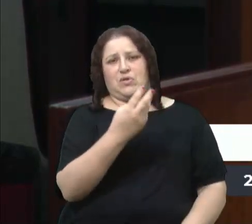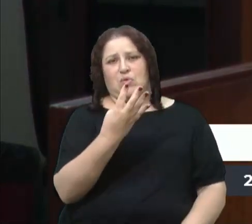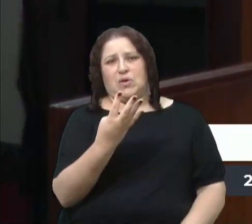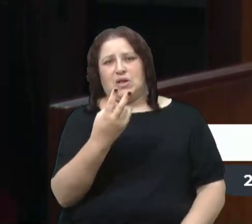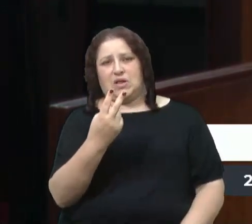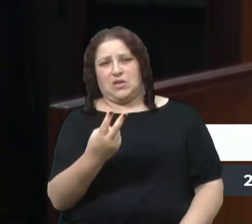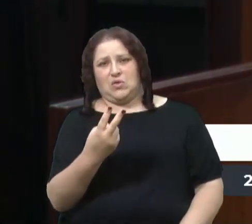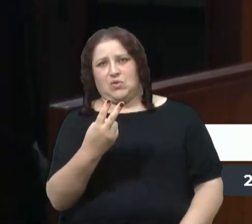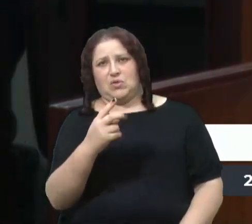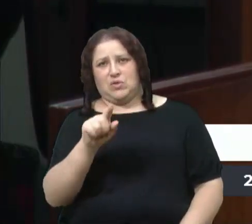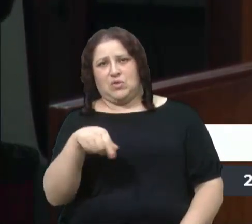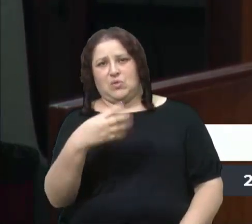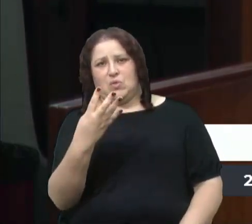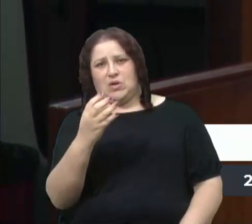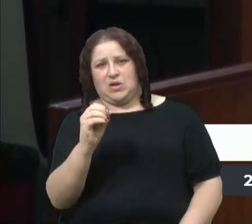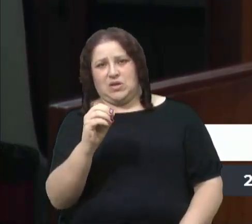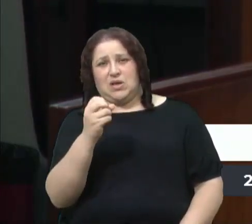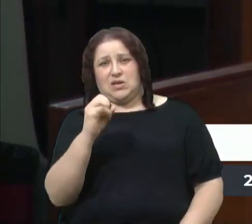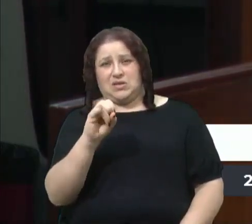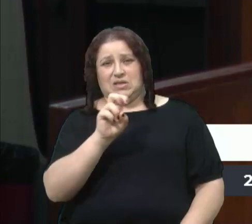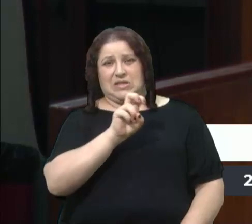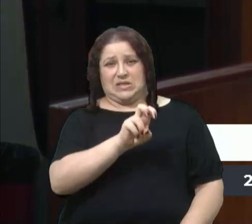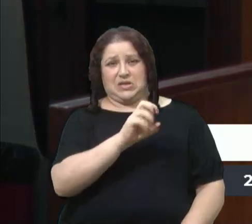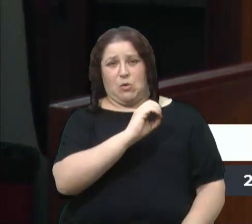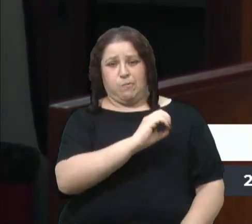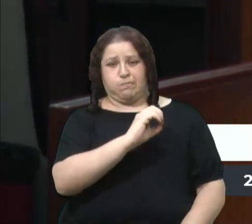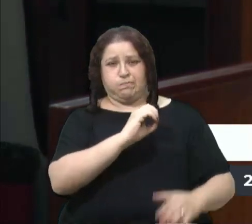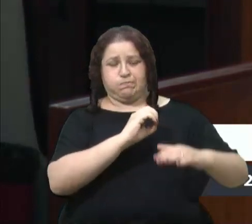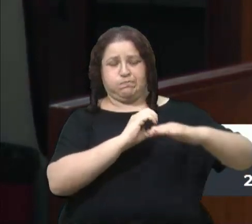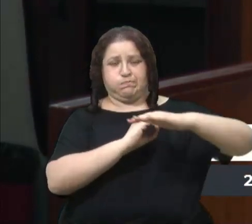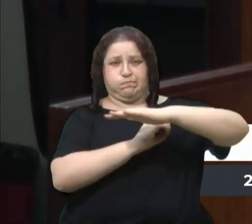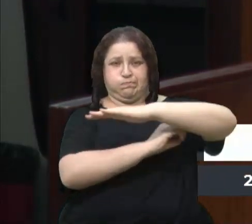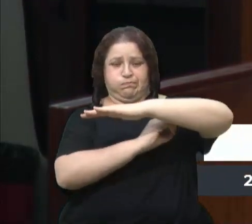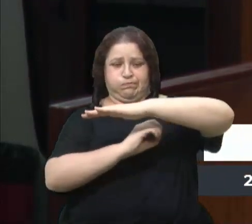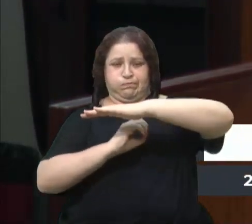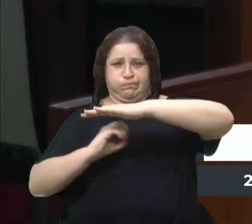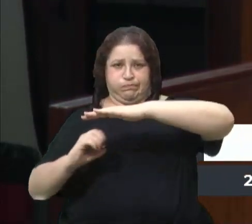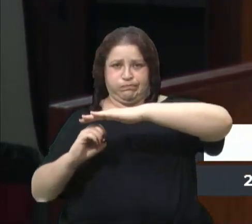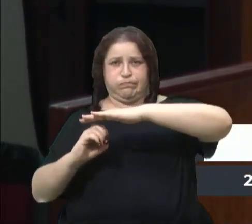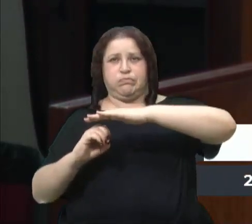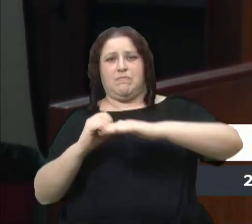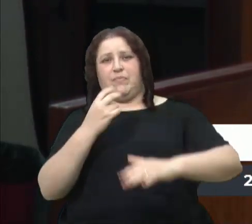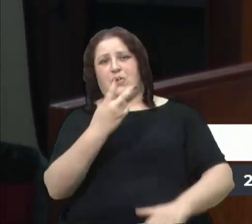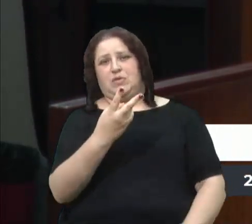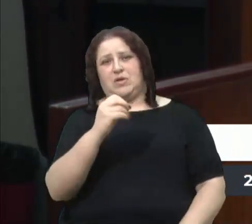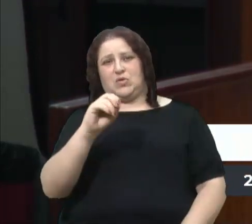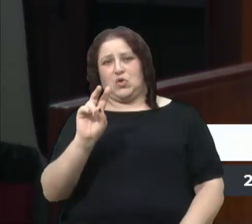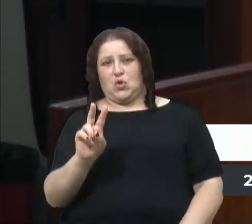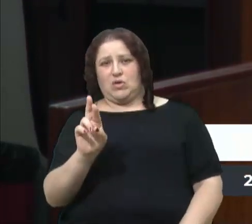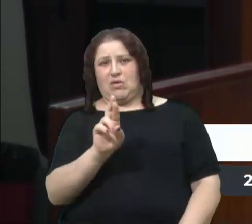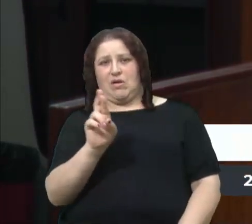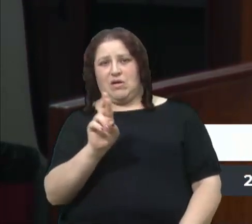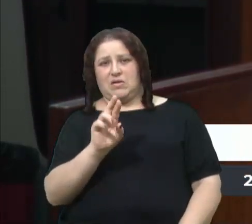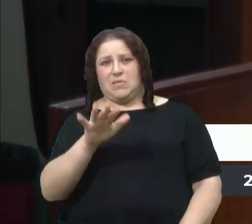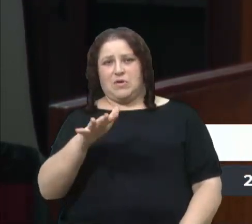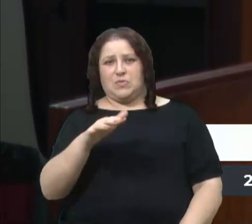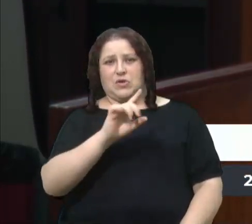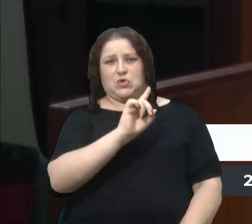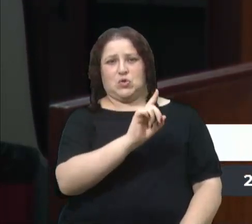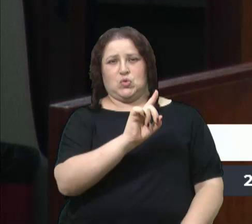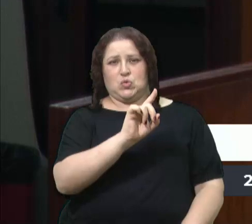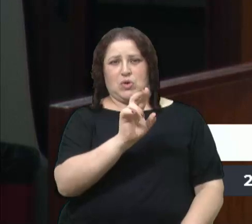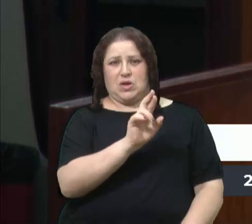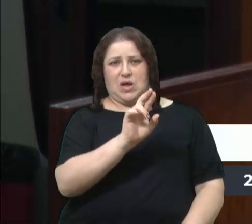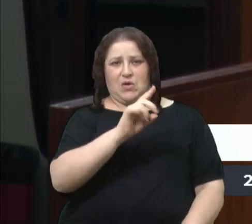242,40. Se for o 5 eixos, ele vai custar R$ 202. Isso vai dar um total de R$ 1,20 o quilômetro